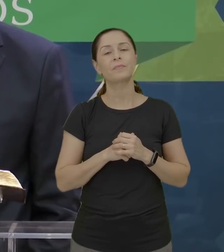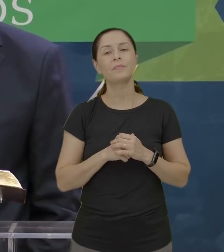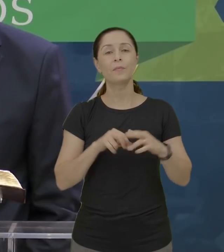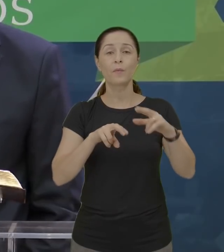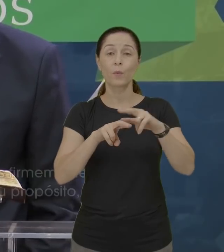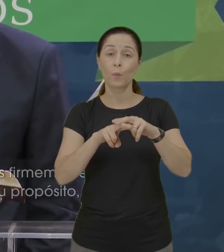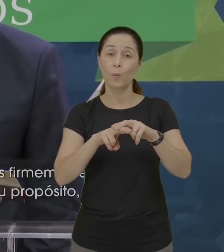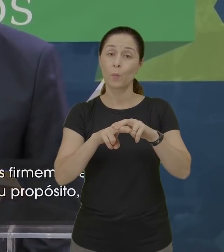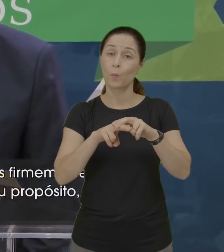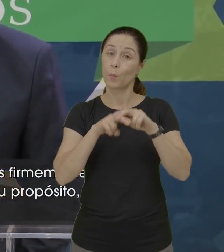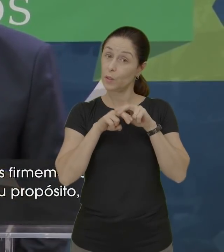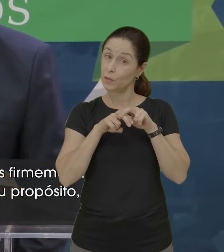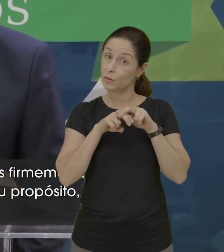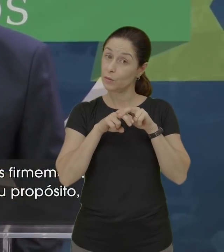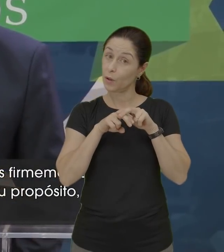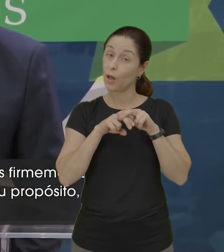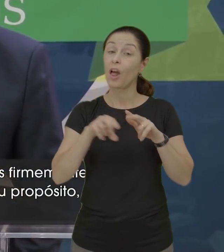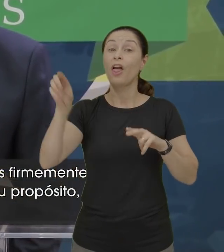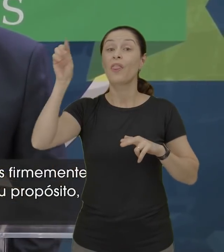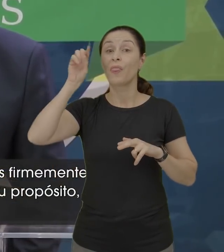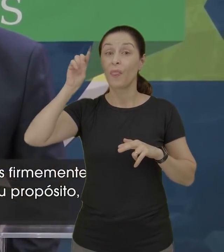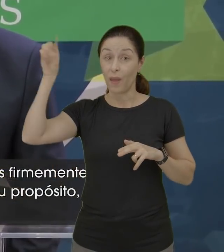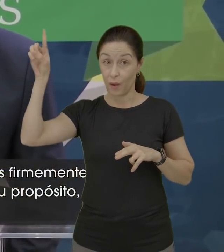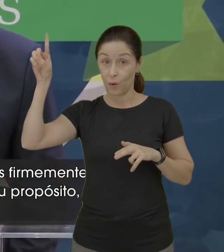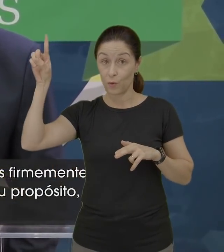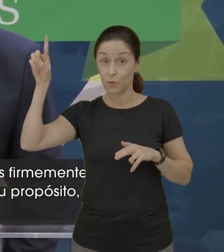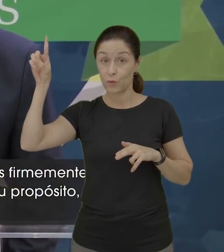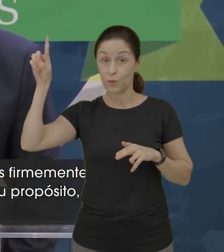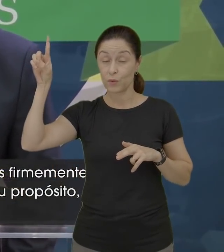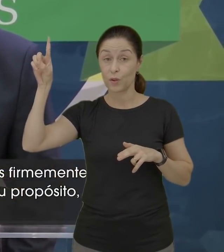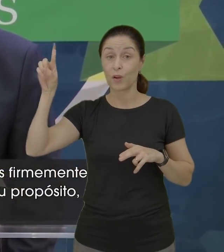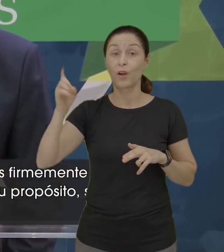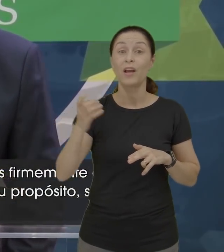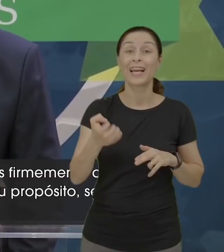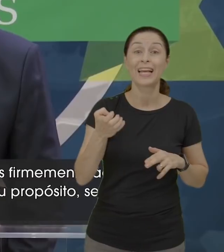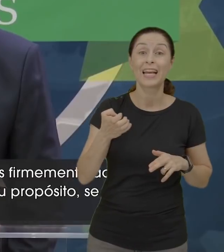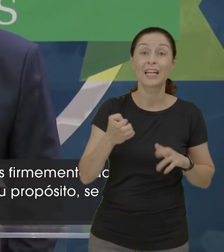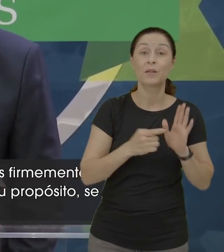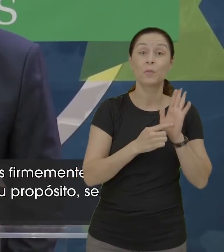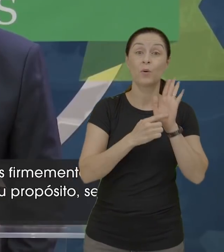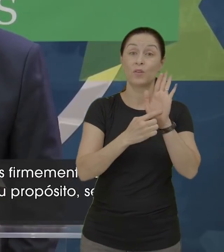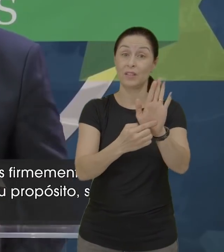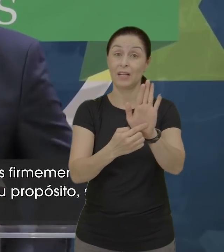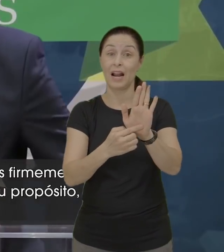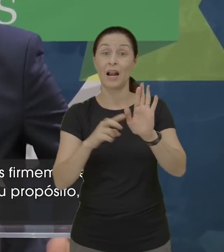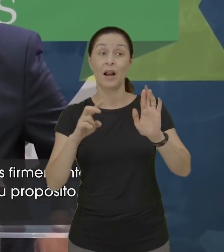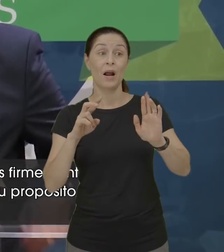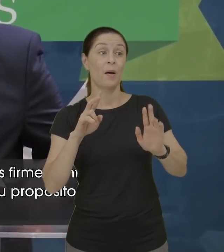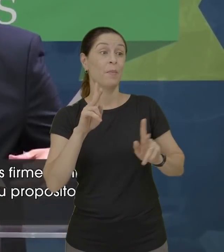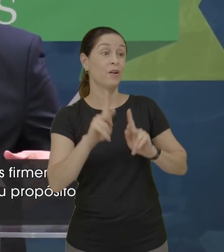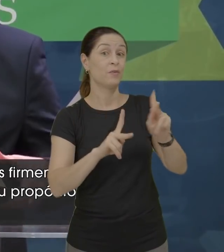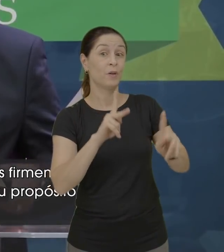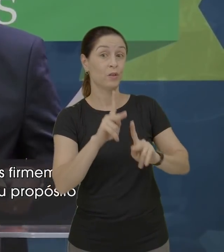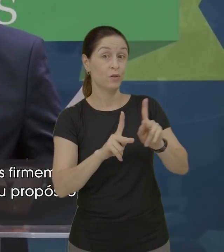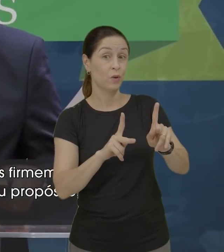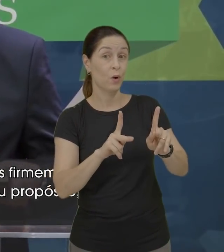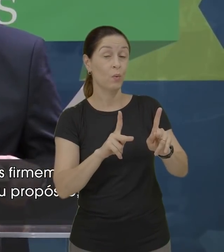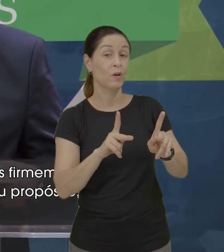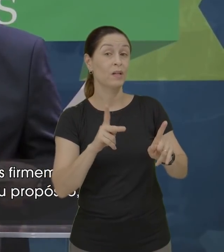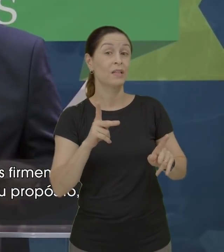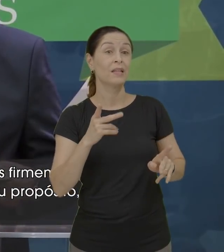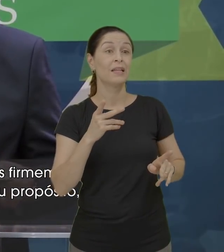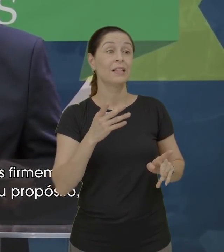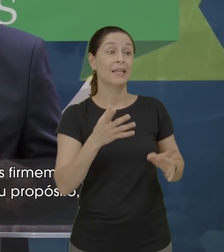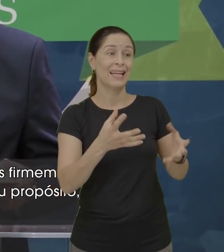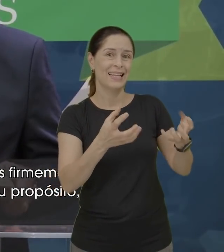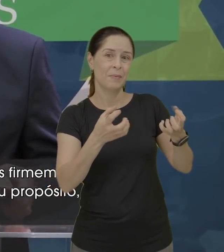isso, Deus, quando quis mostrar mais firmemente aos herdeiros da promessa a imutabilidade do seu propósito, se